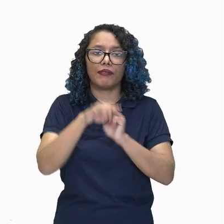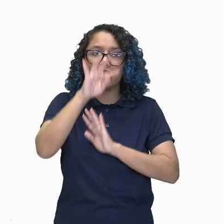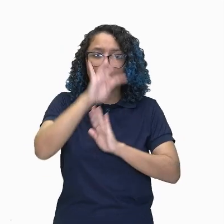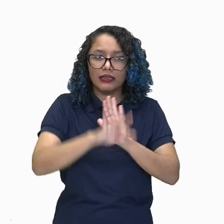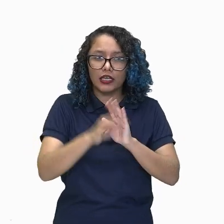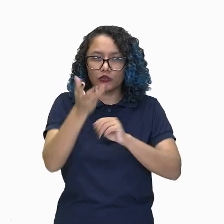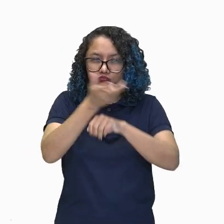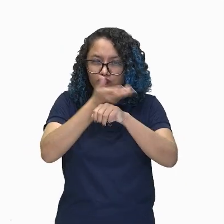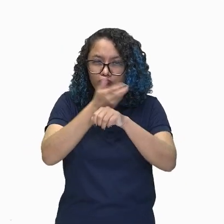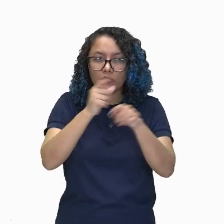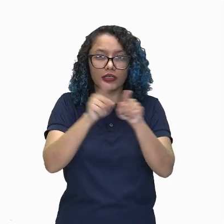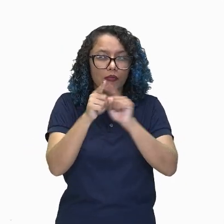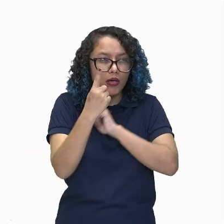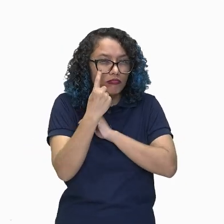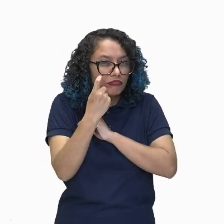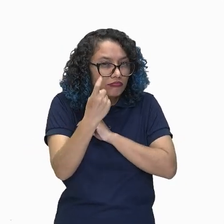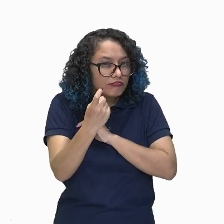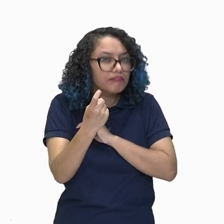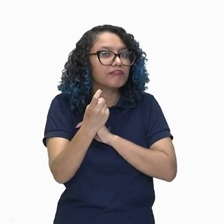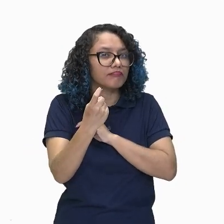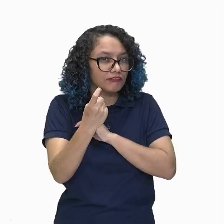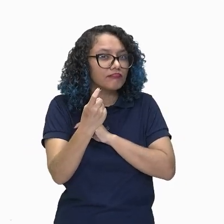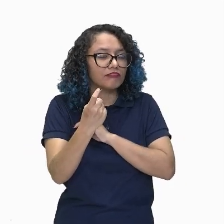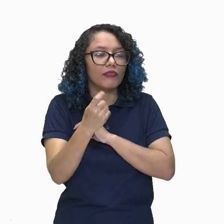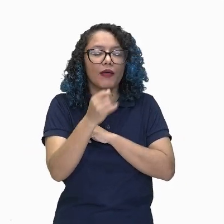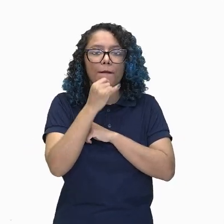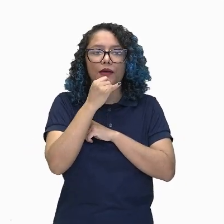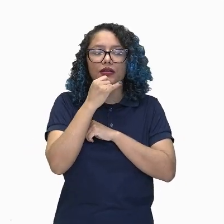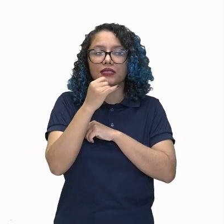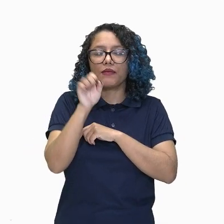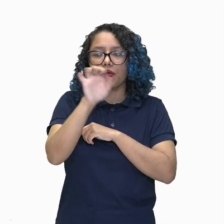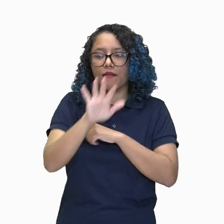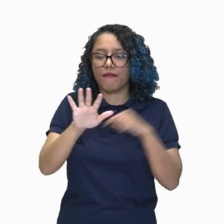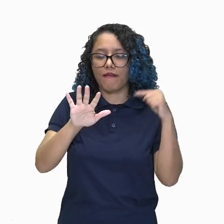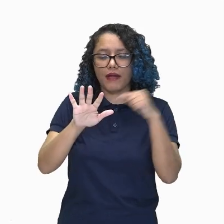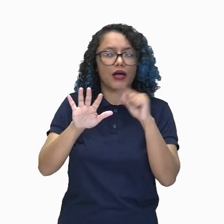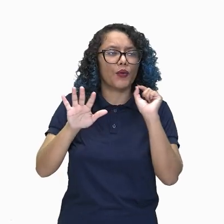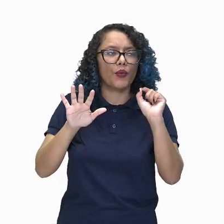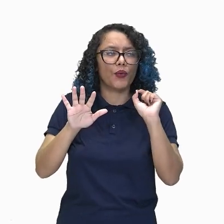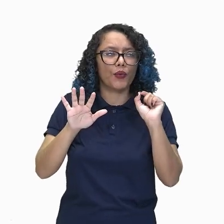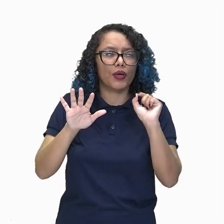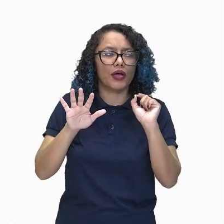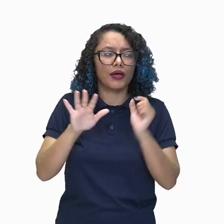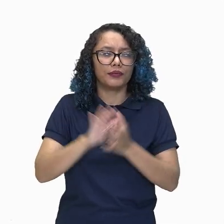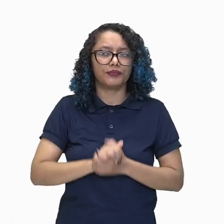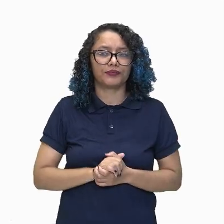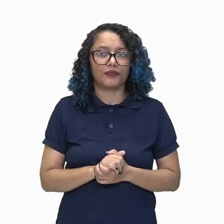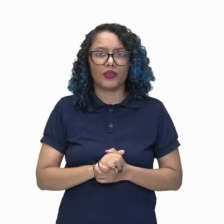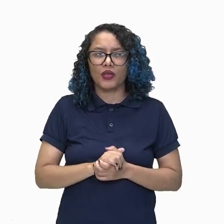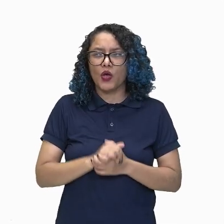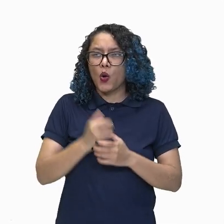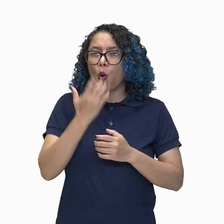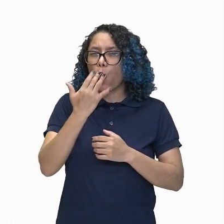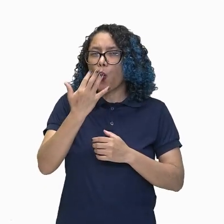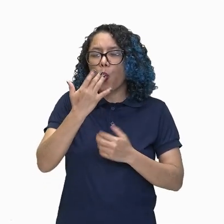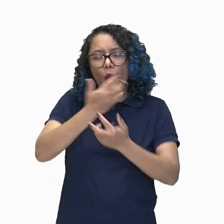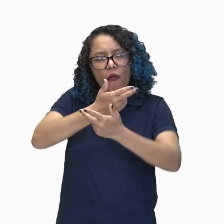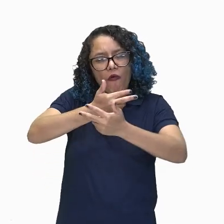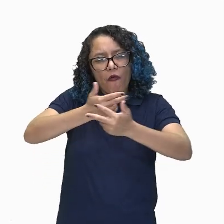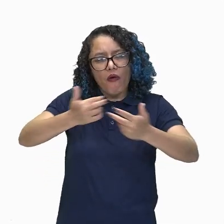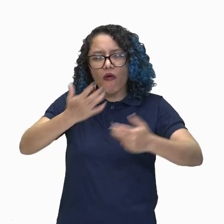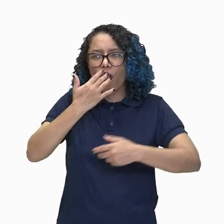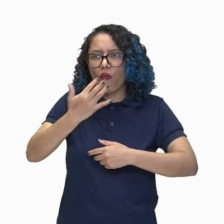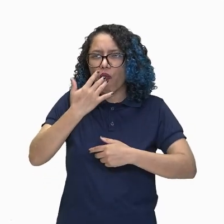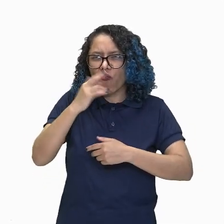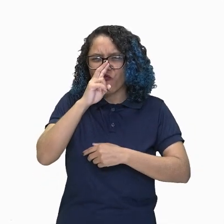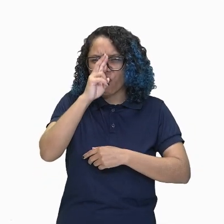persuasivos e atrativos, né? Então, por exemplo, nas imagens terá muito colorido, né? Cores